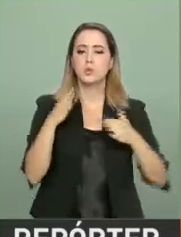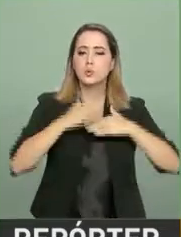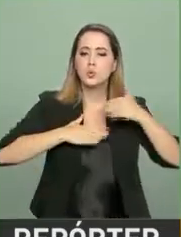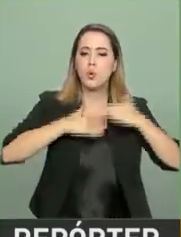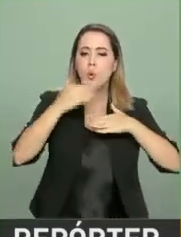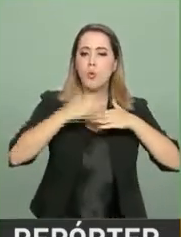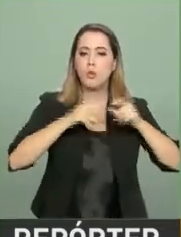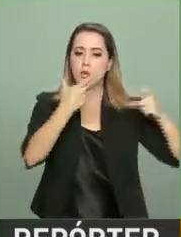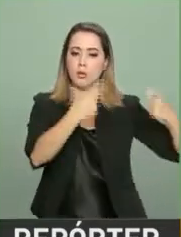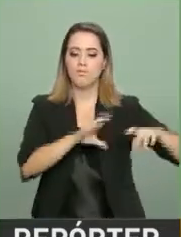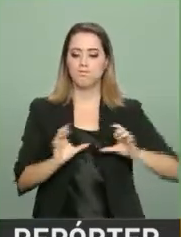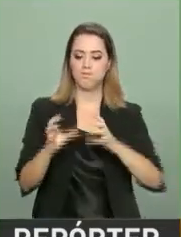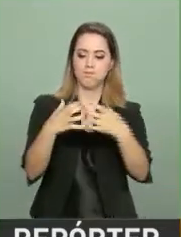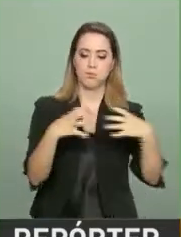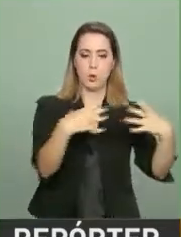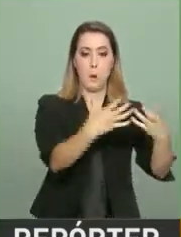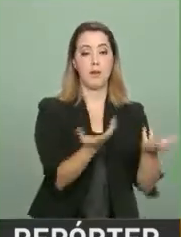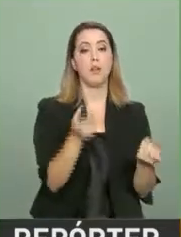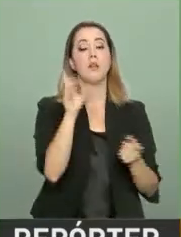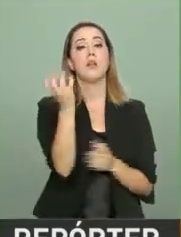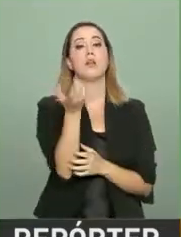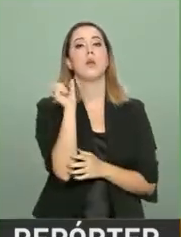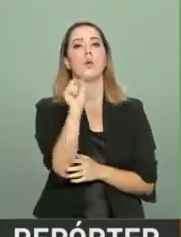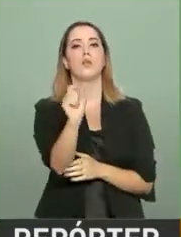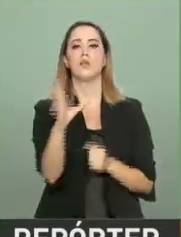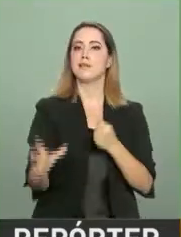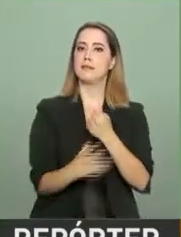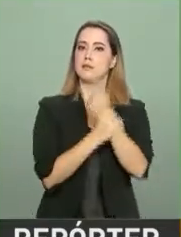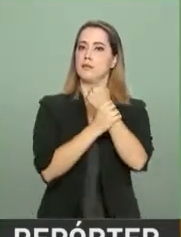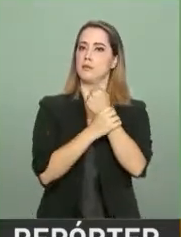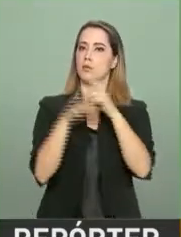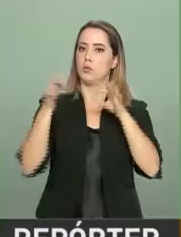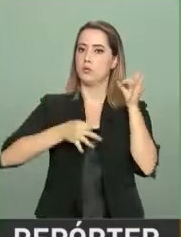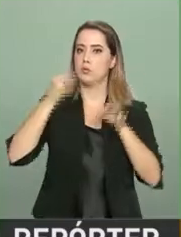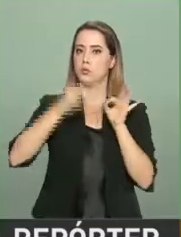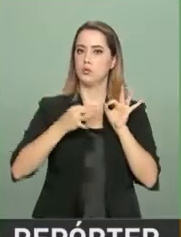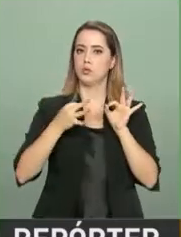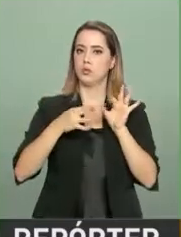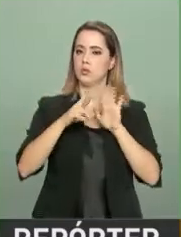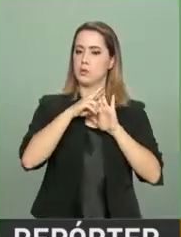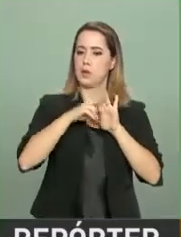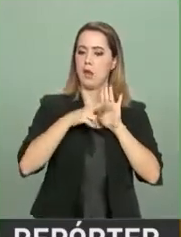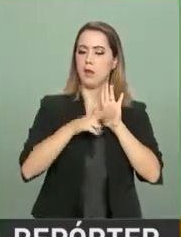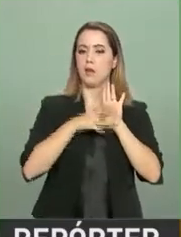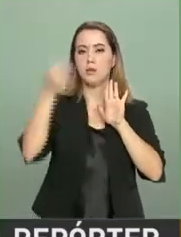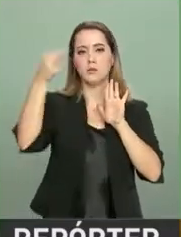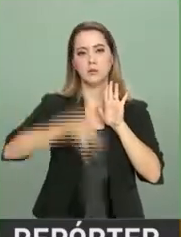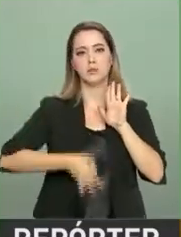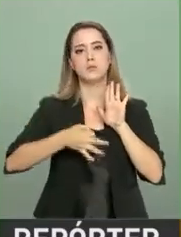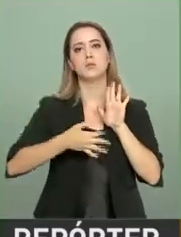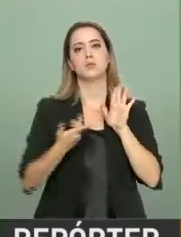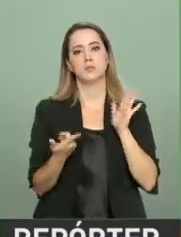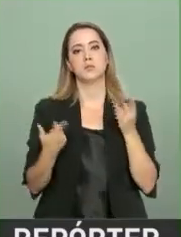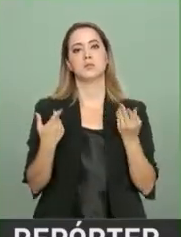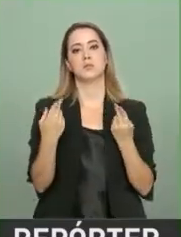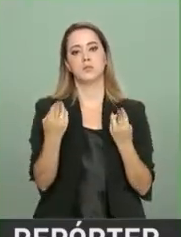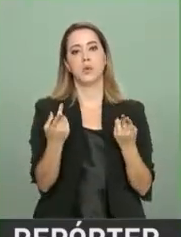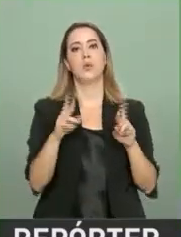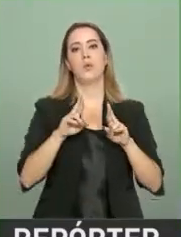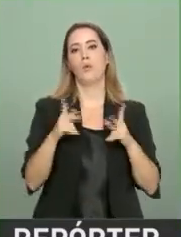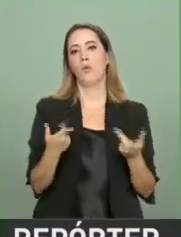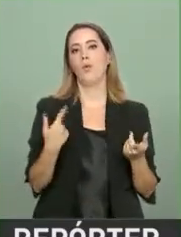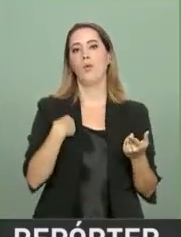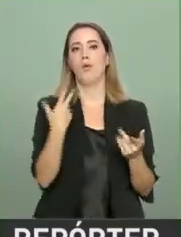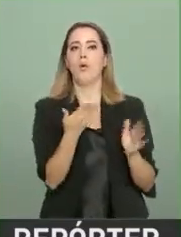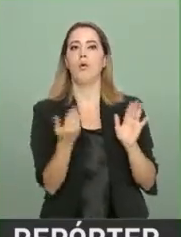porque ele quer previsibilidade segurança jurídica que não as regras não irão mudar a ao longo do caminho como tem mudado a é